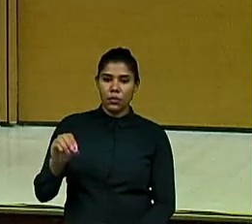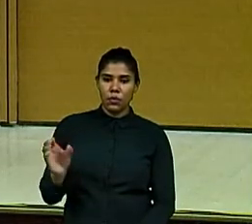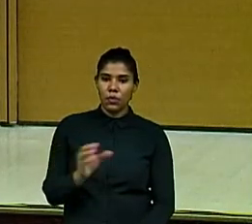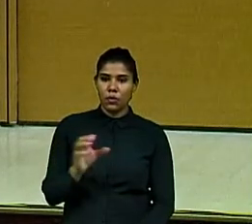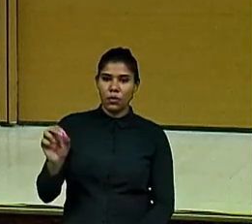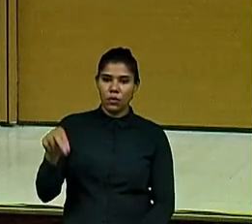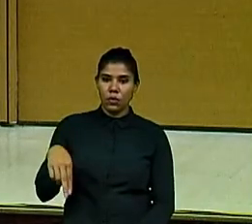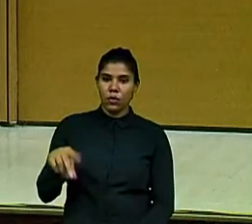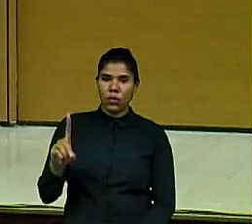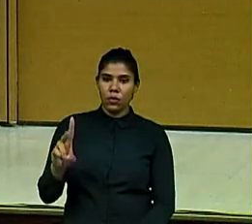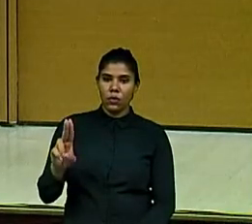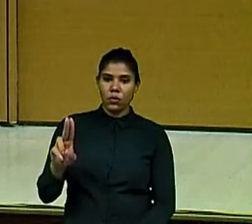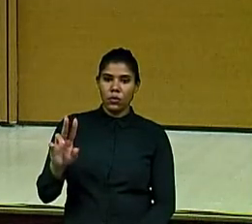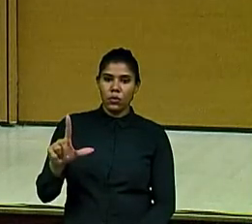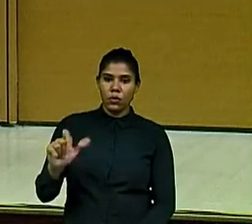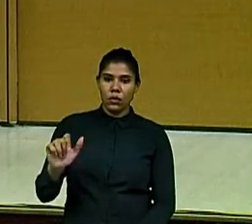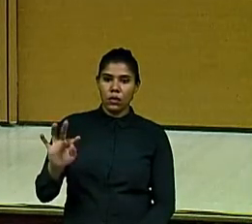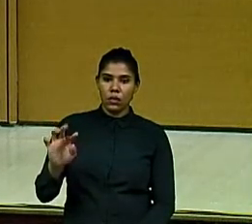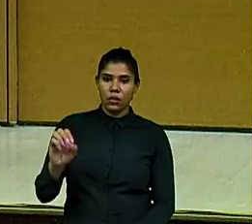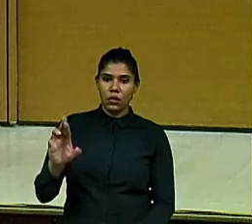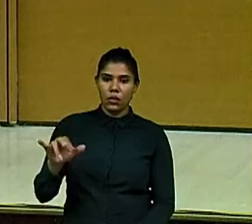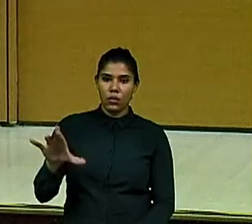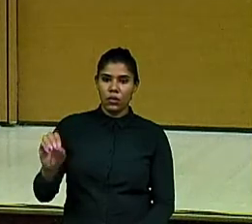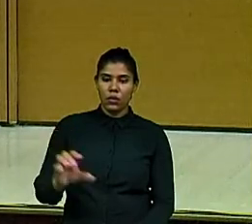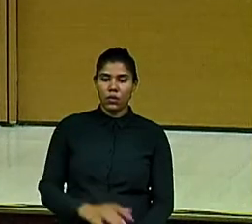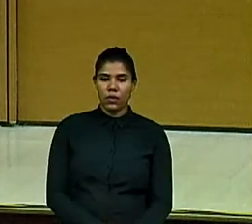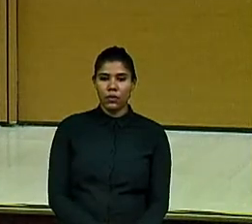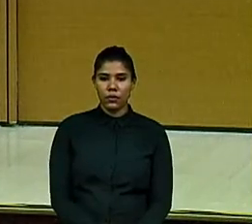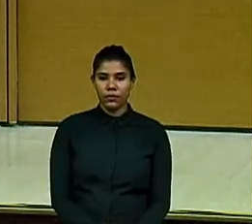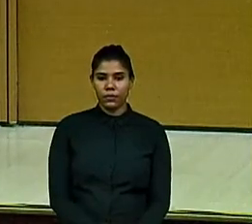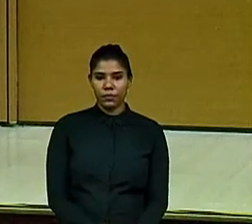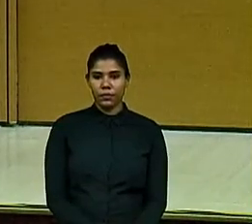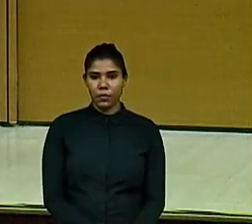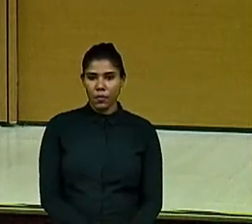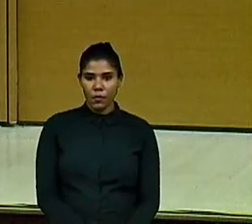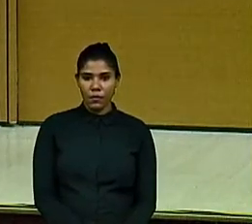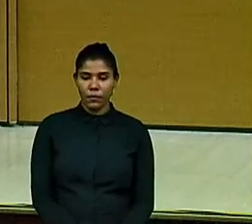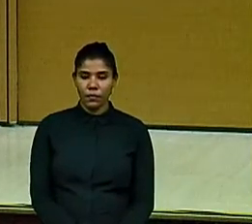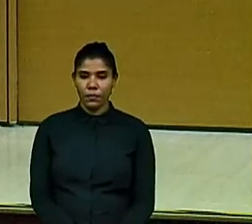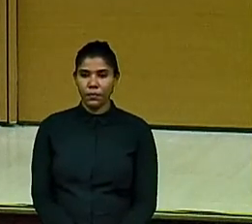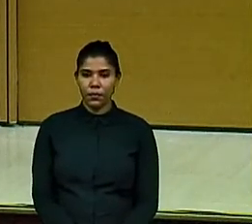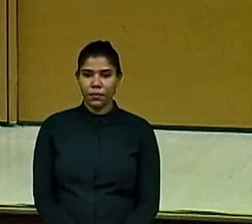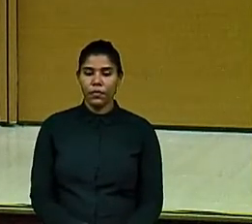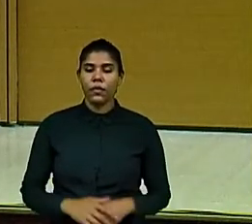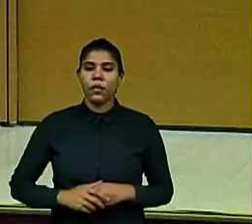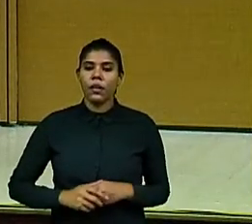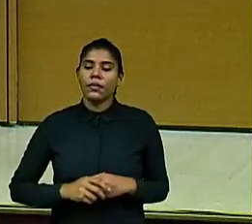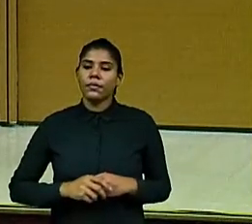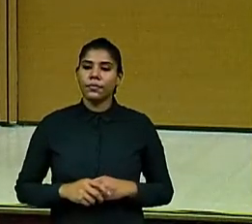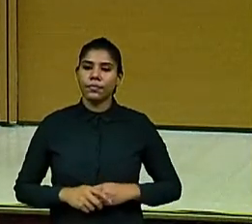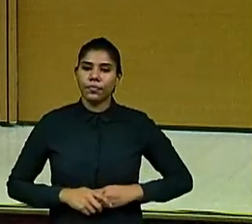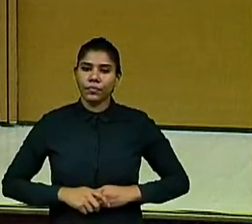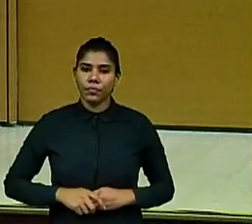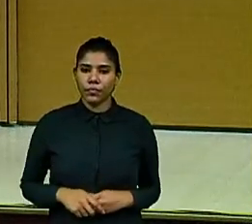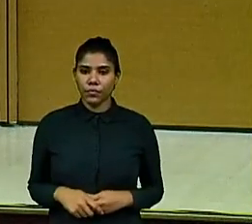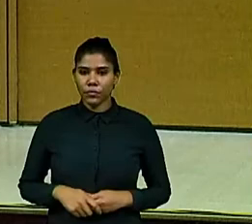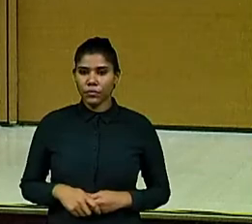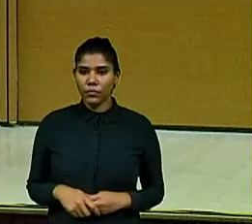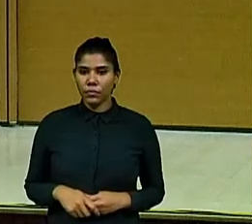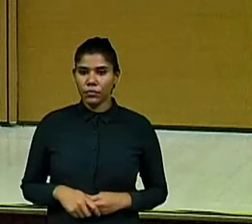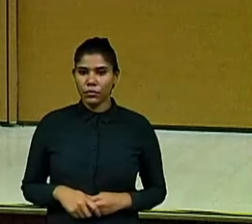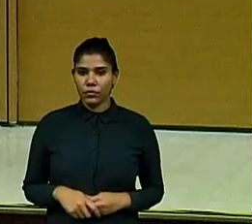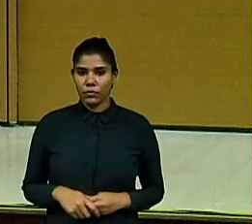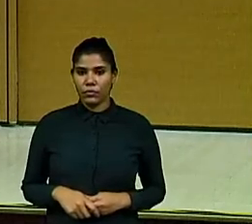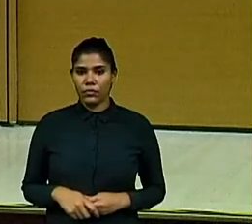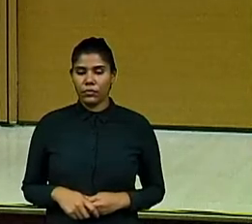você aplica uma frequência e aquele objeto fica com a mesma frequência